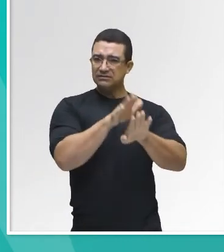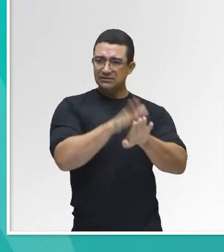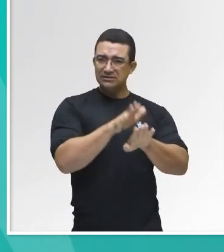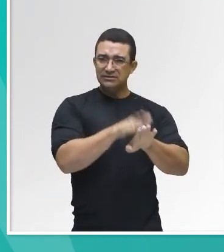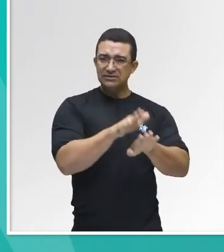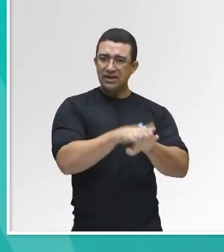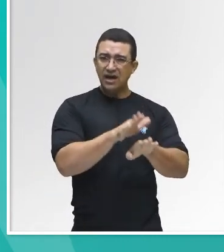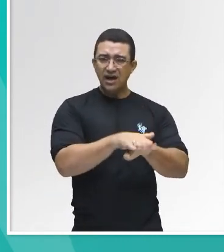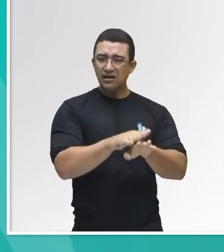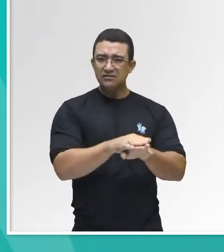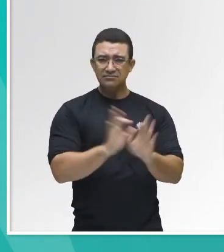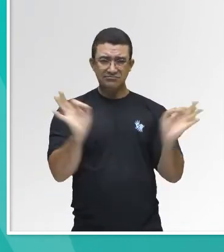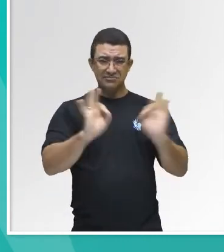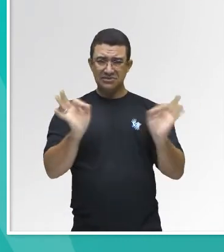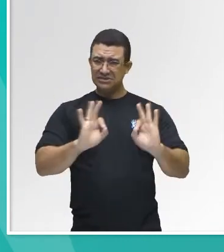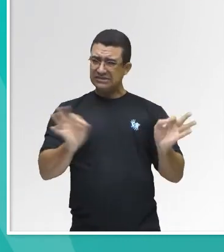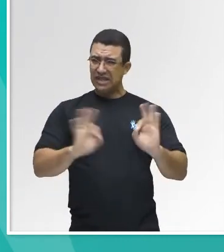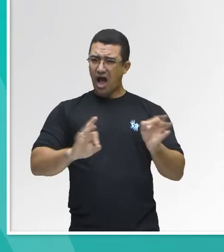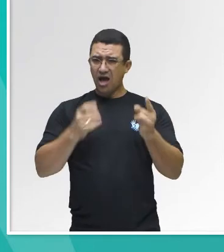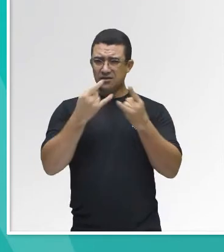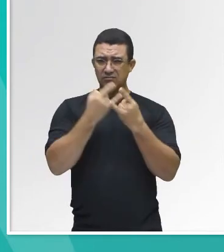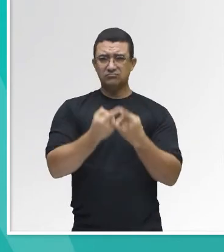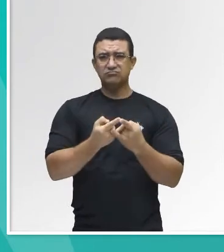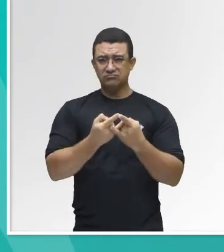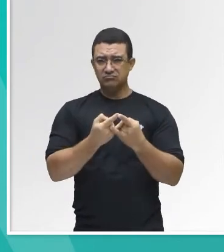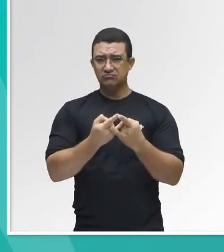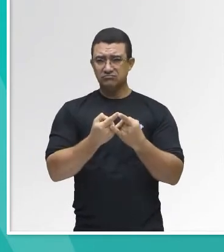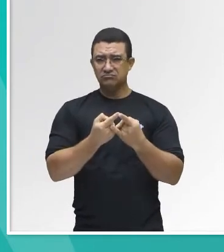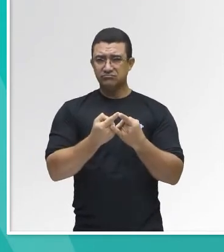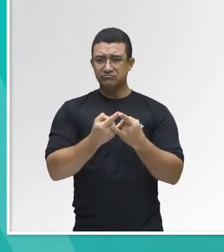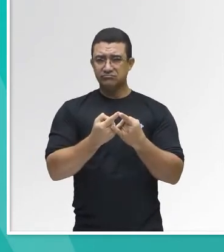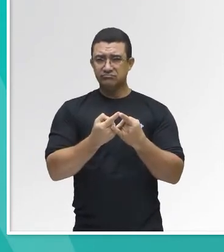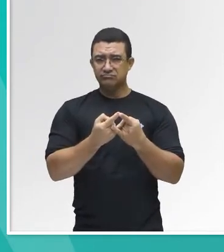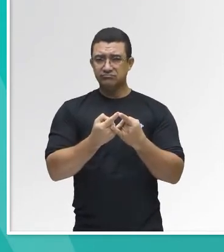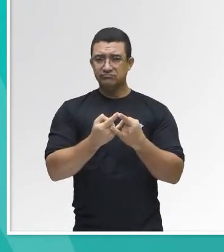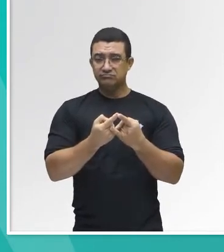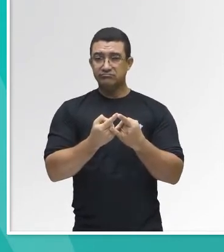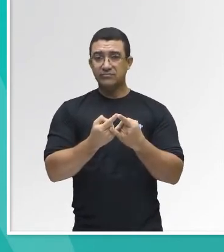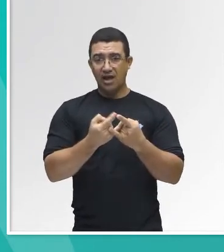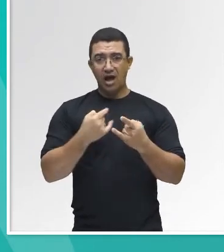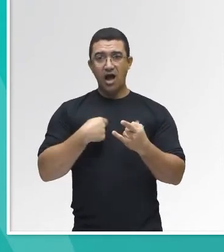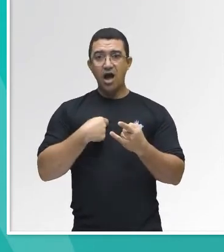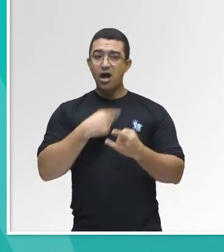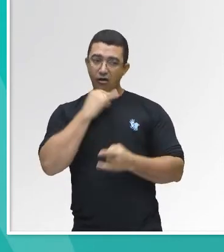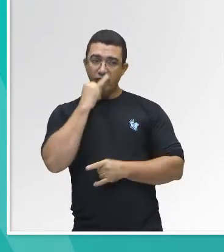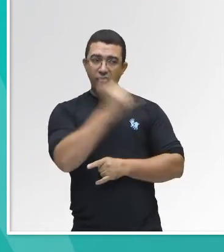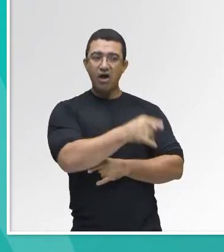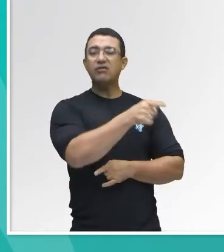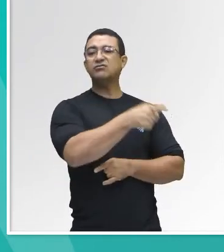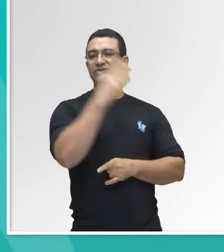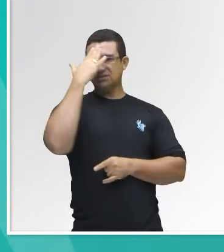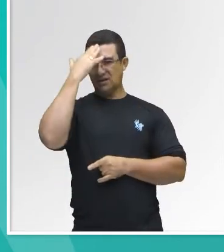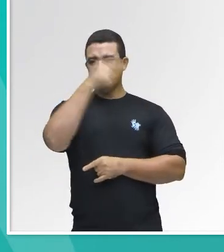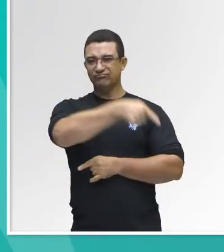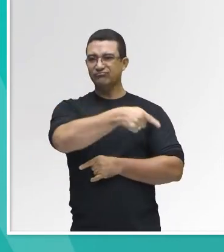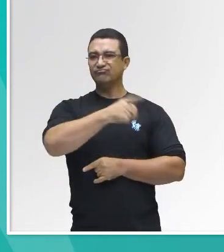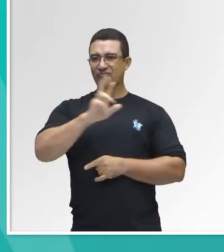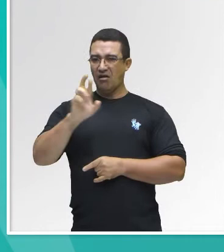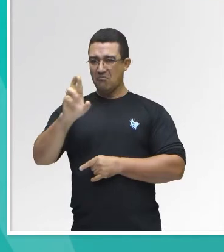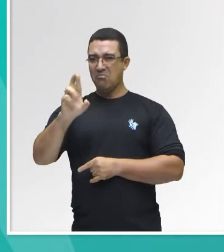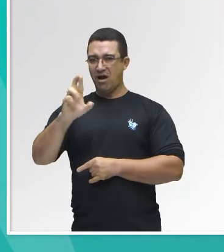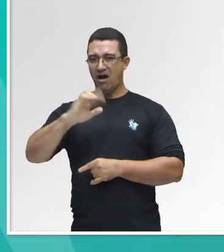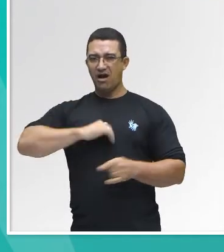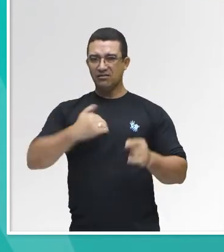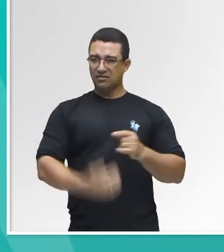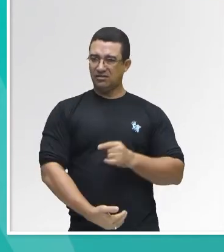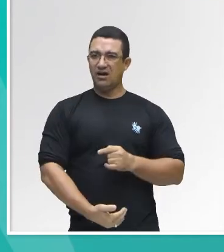né, relações sexuais sem proteção. E aí eu afirmo, já deduzo aqui que é por isso que